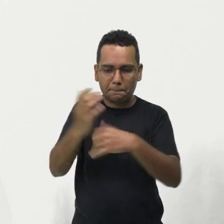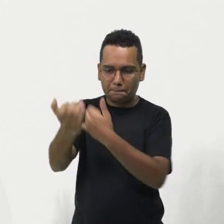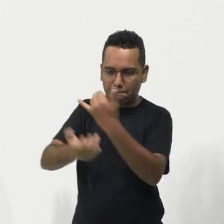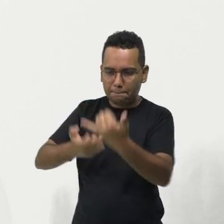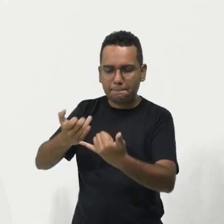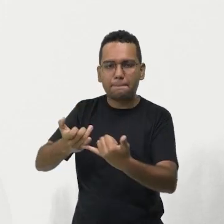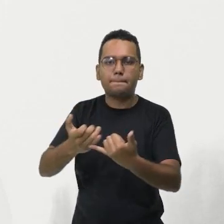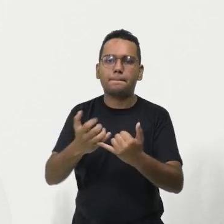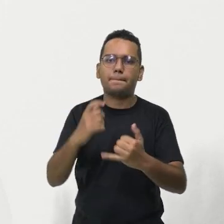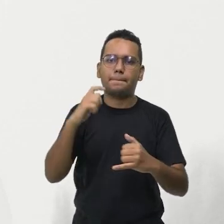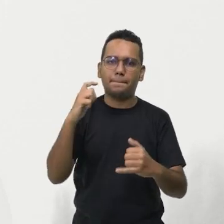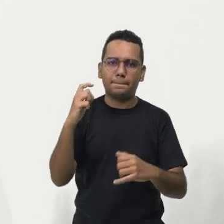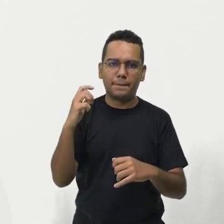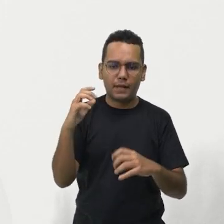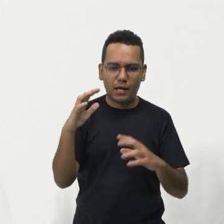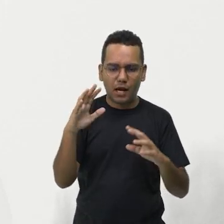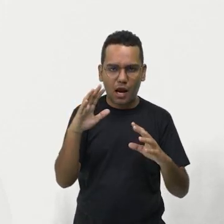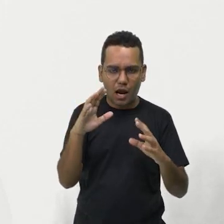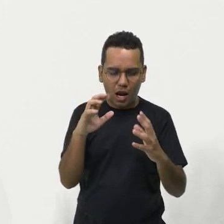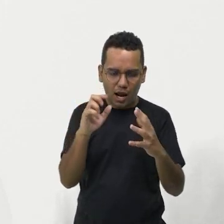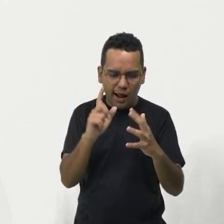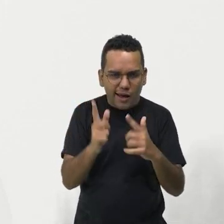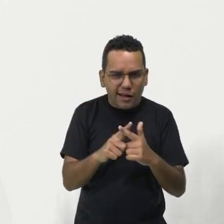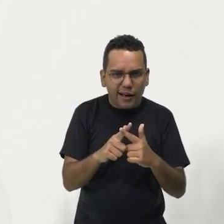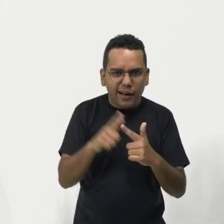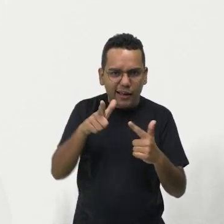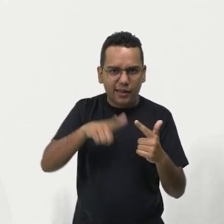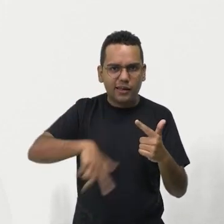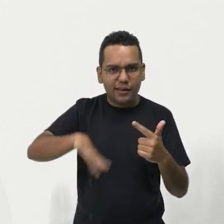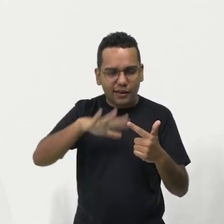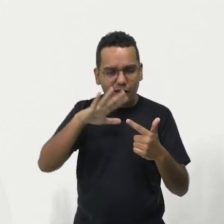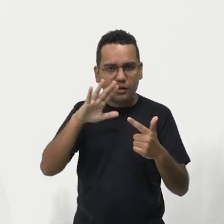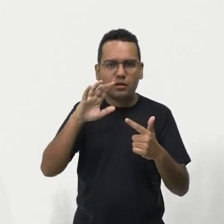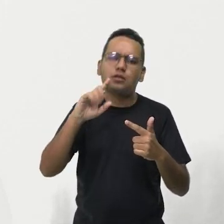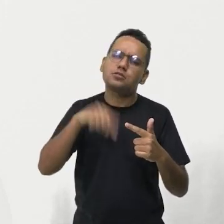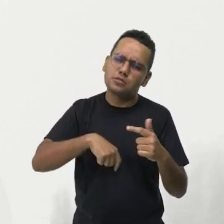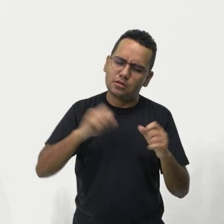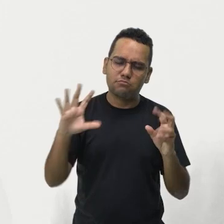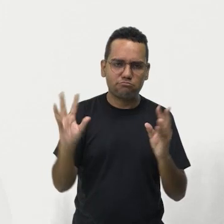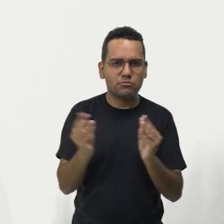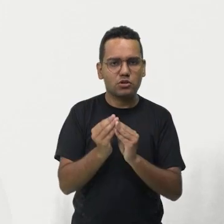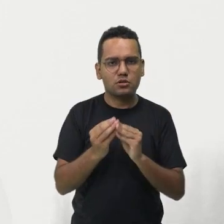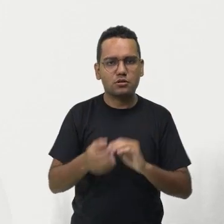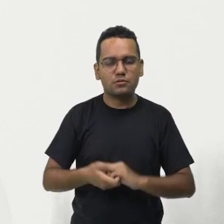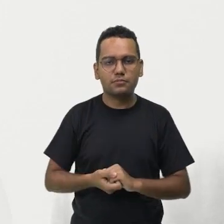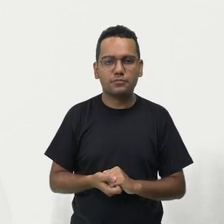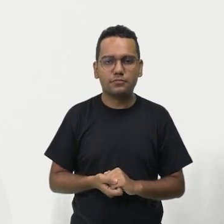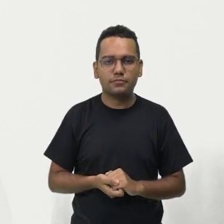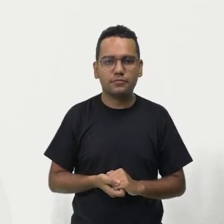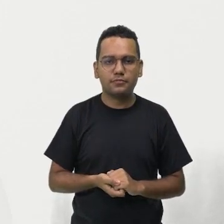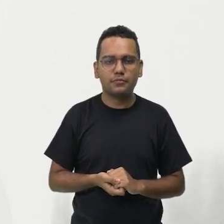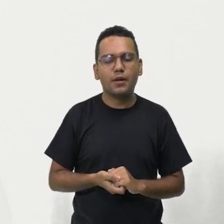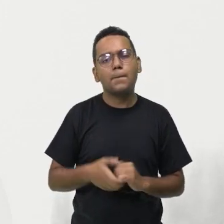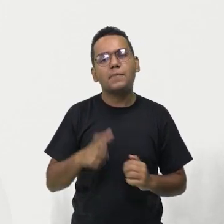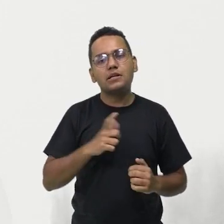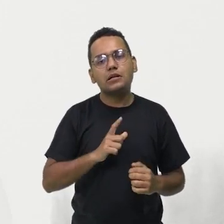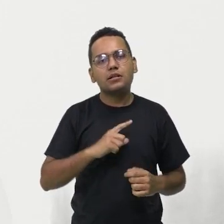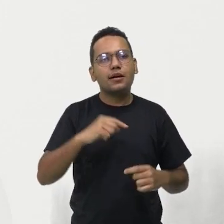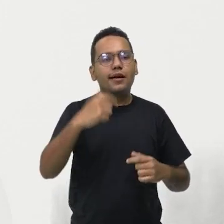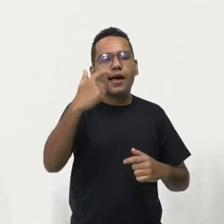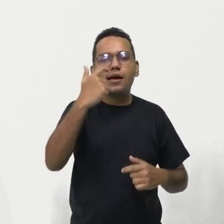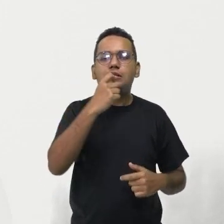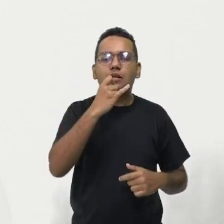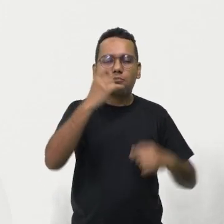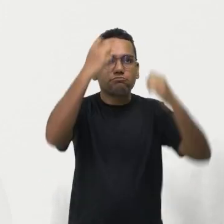jogos. Observem que essa informação, sim, aparece no nosso resumo. Então, observe que a todo momento há uma seleção